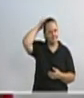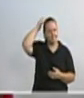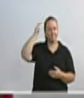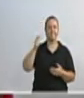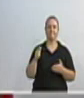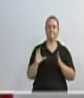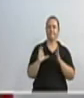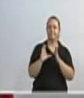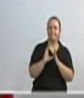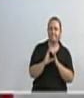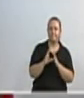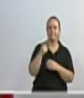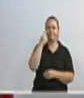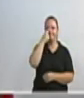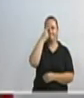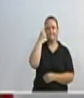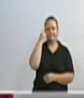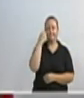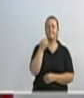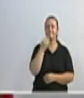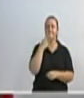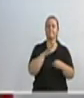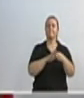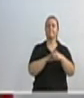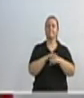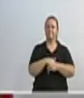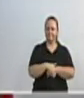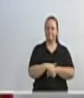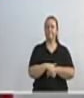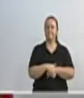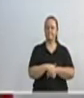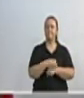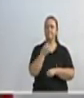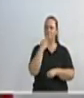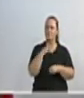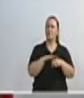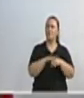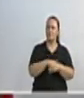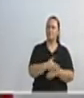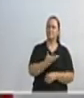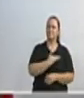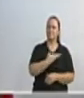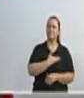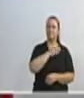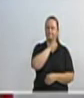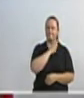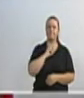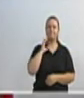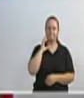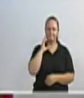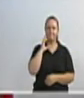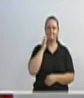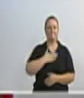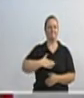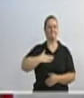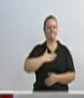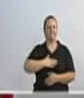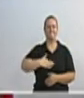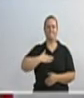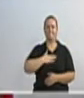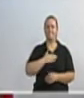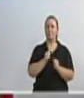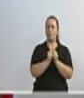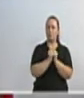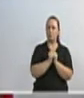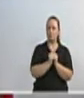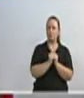boa noite. Boa noite especial ao meu amigo e companheiro já de muitas lutas, né, César Sim. Grande prazer estar aqui participando